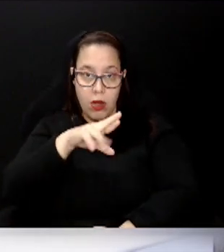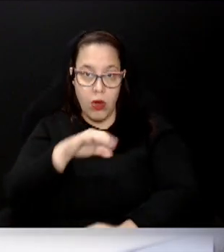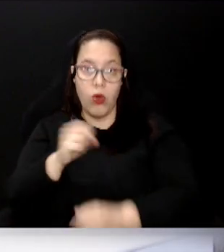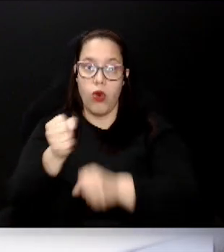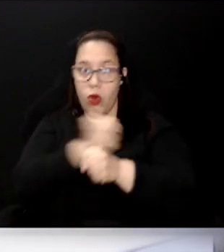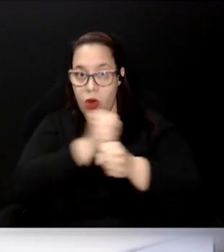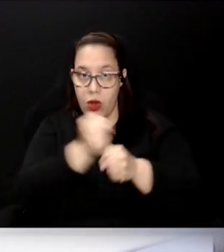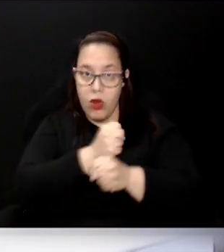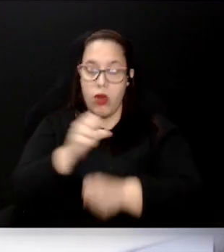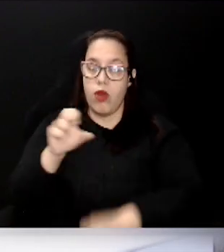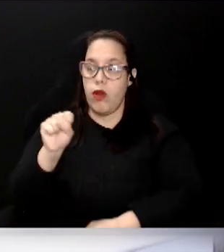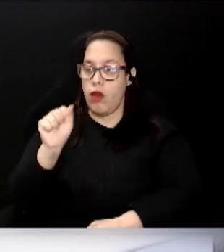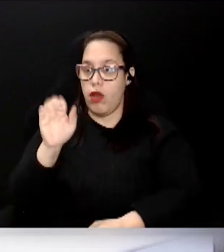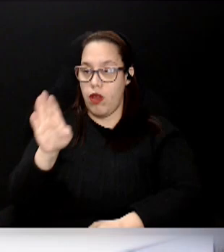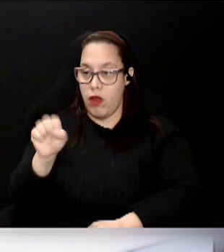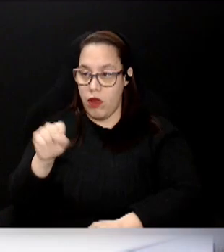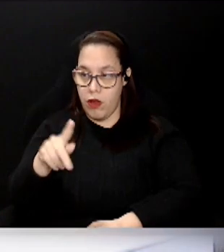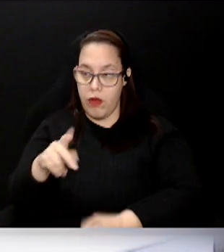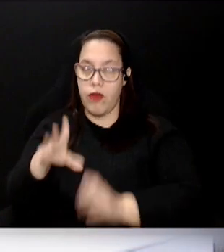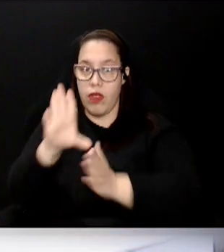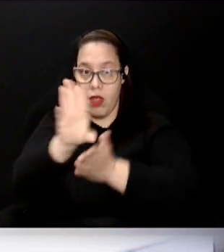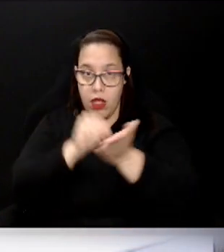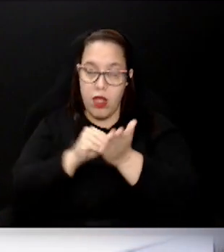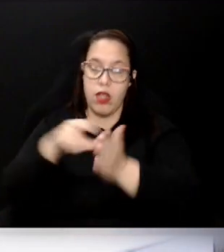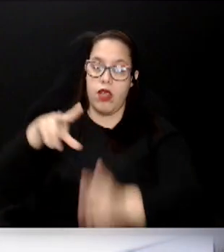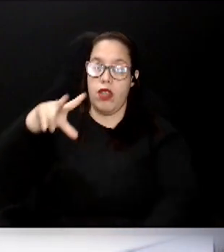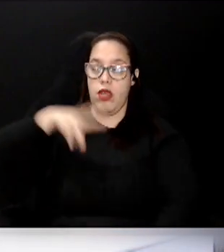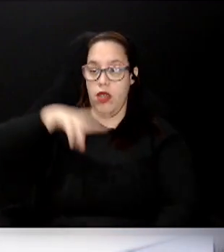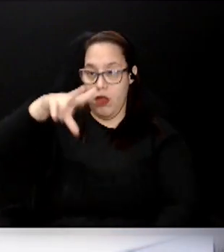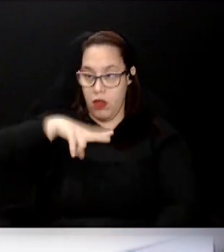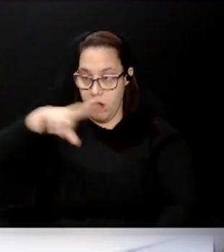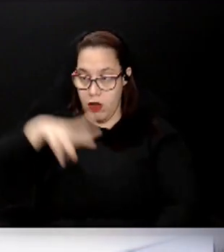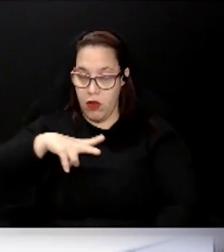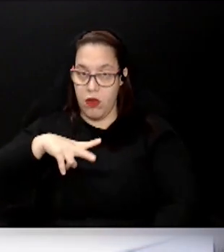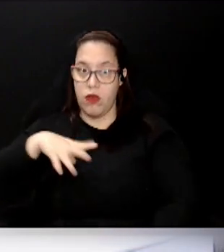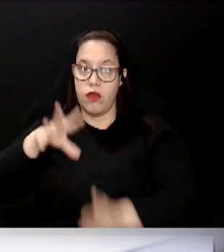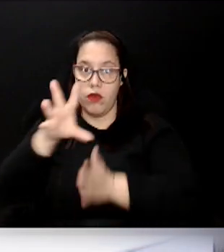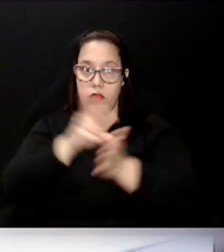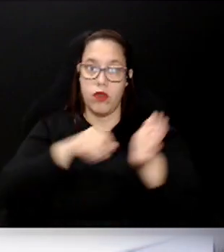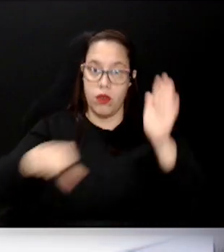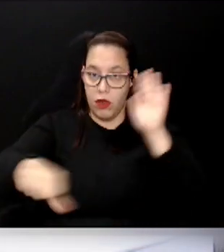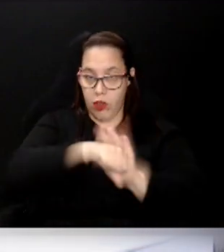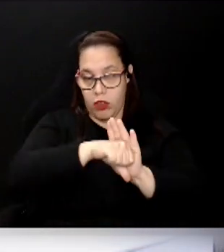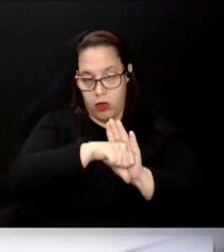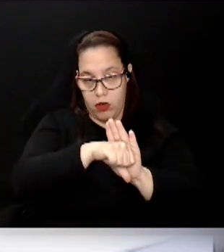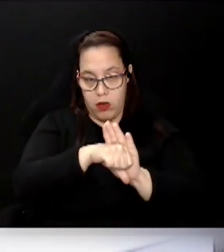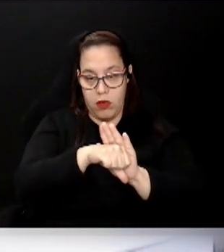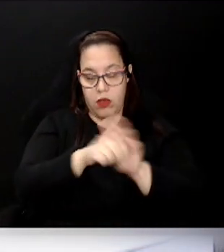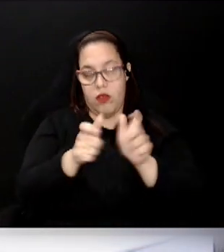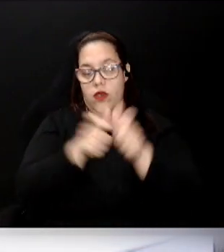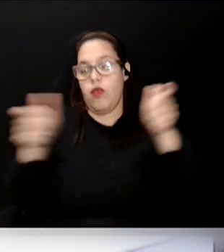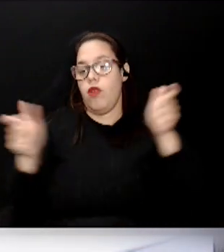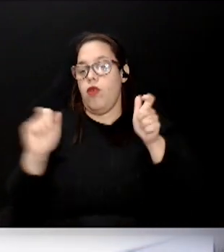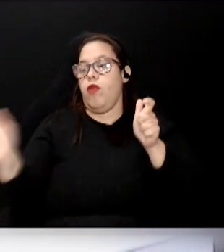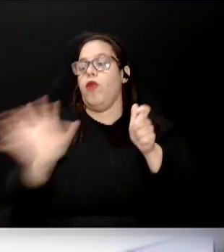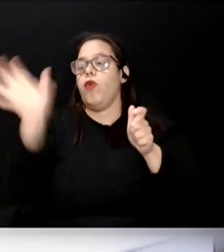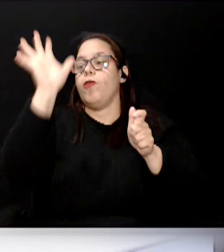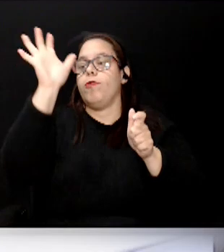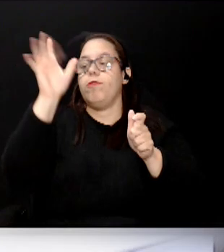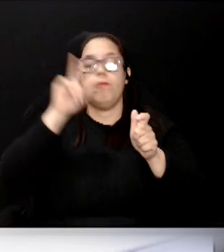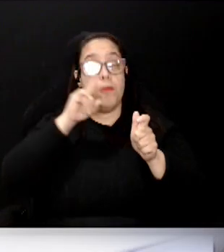E esse modelo de privatização, que foi um modelo criminoso, que aumentou a tarifa, colocou em risco e